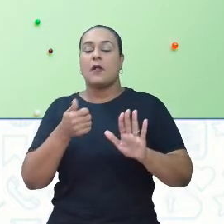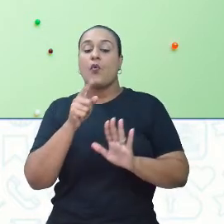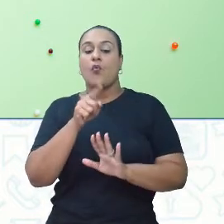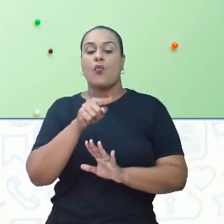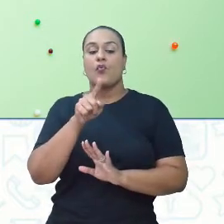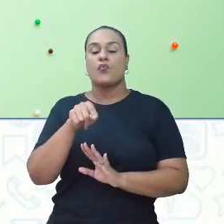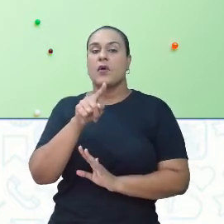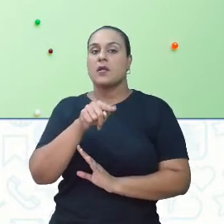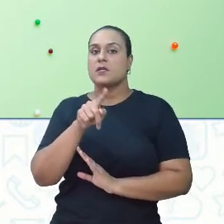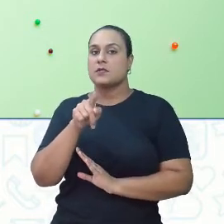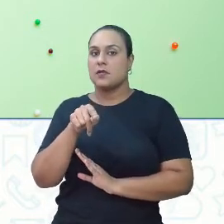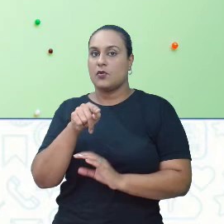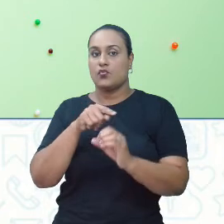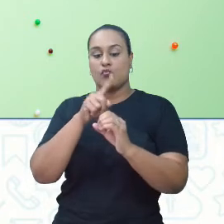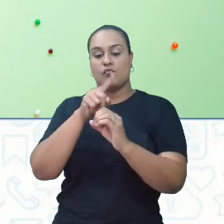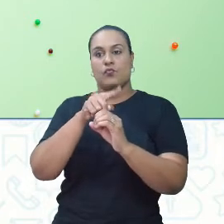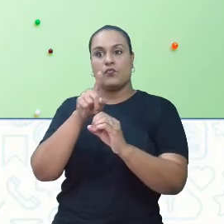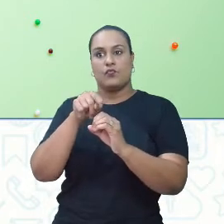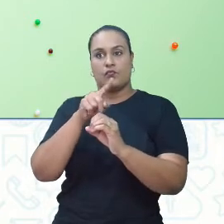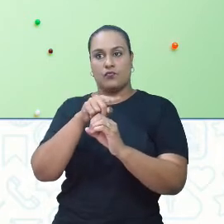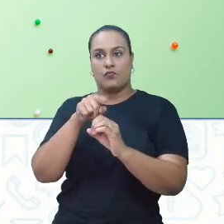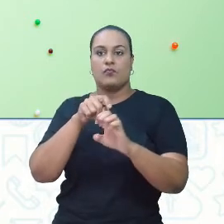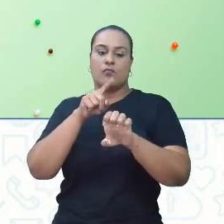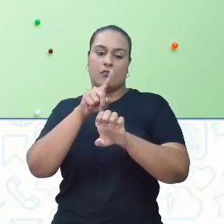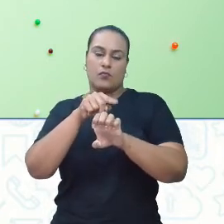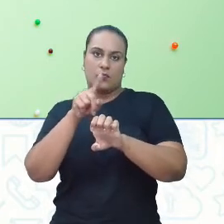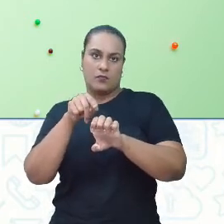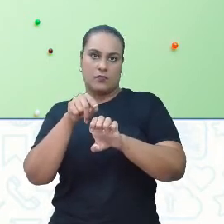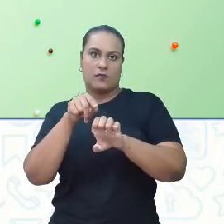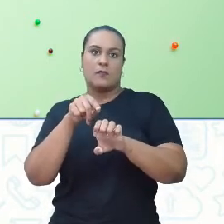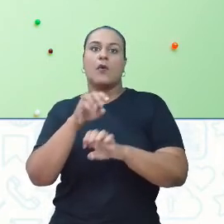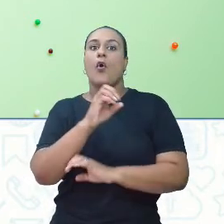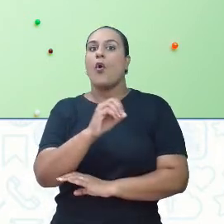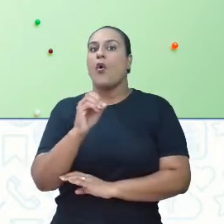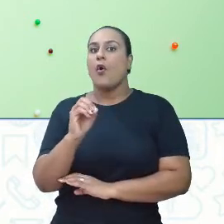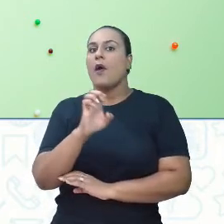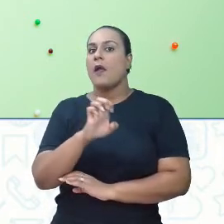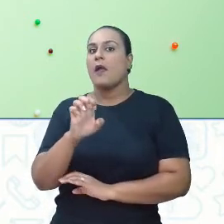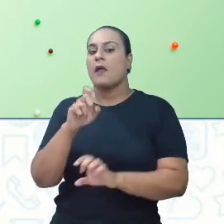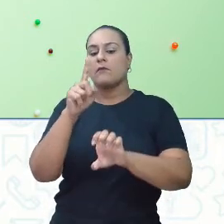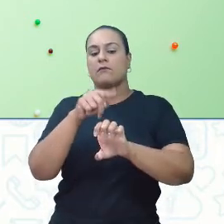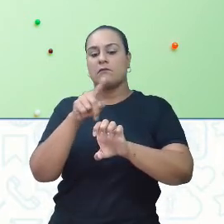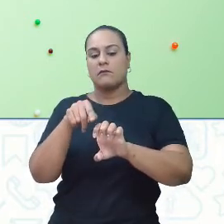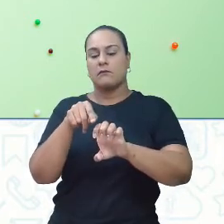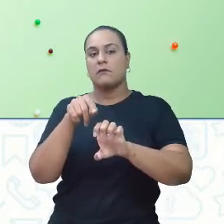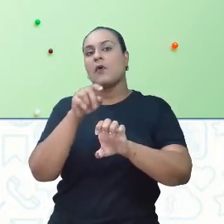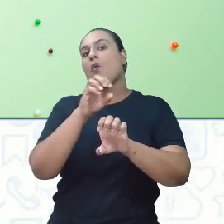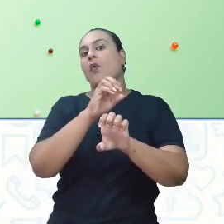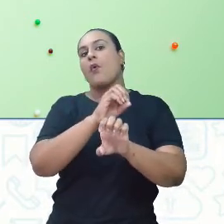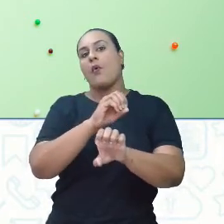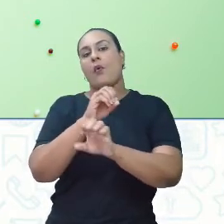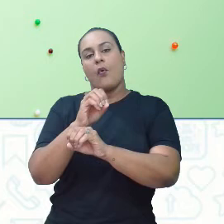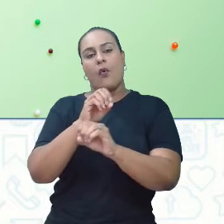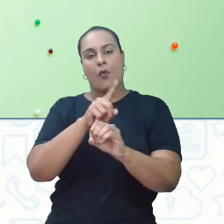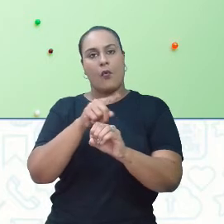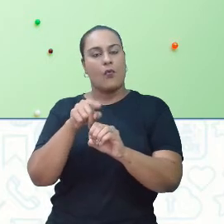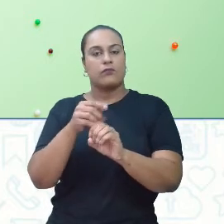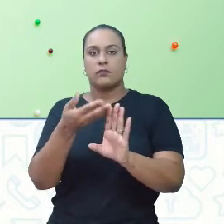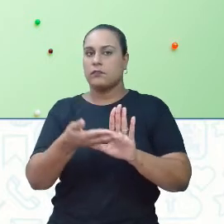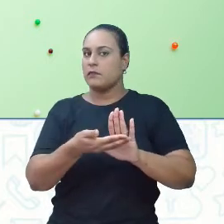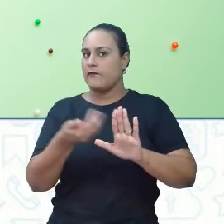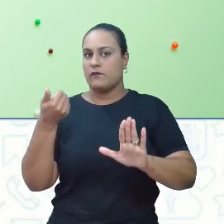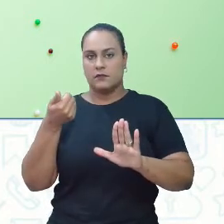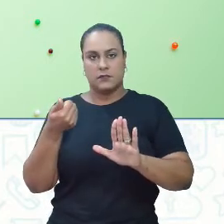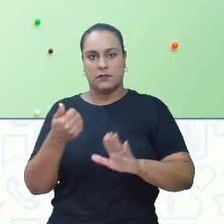acento circunflexo nos ditongos O e E, tá certo? Ditongos com O e E